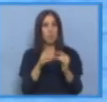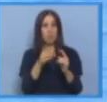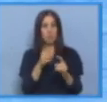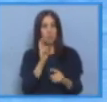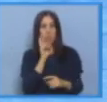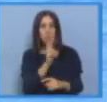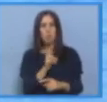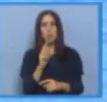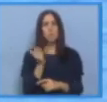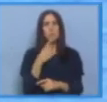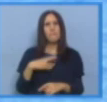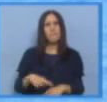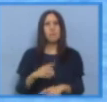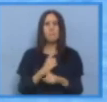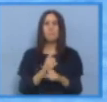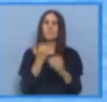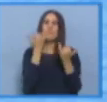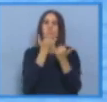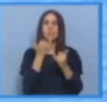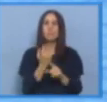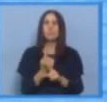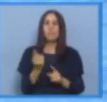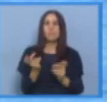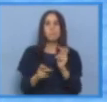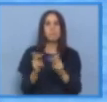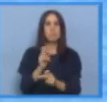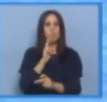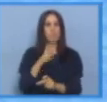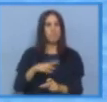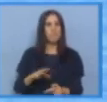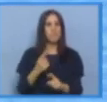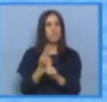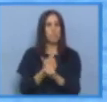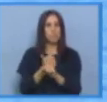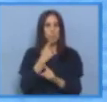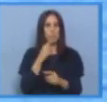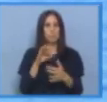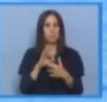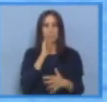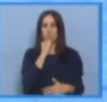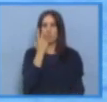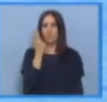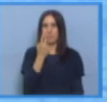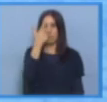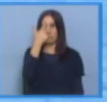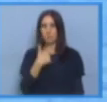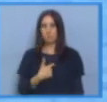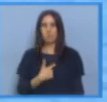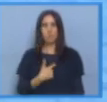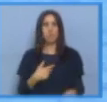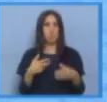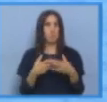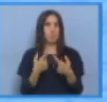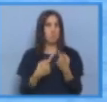todos procuramos o mesmo, ser felizes e os porquês, responder aos porquês de muita coisa que tem a ver com o mistério da vida, da pessoa, da